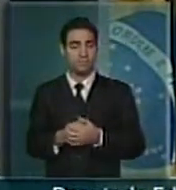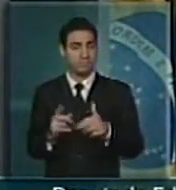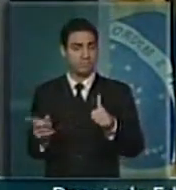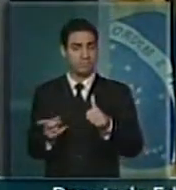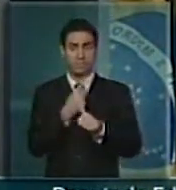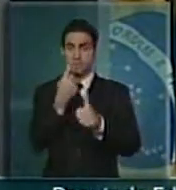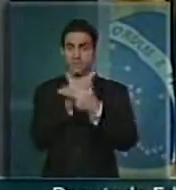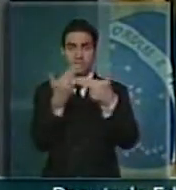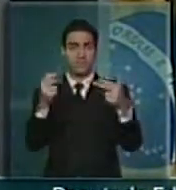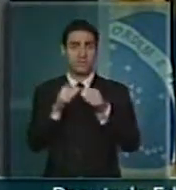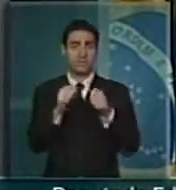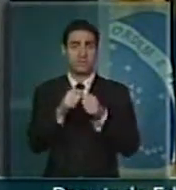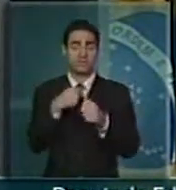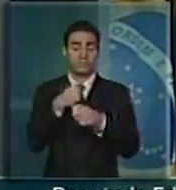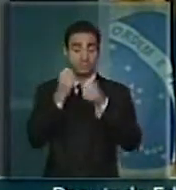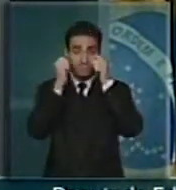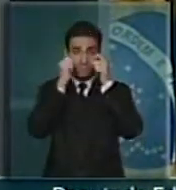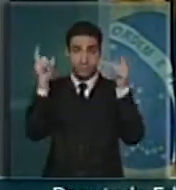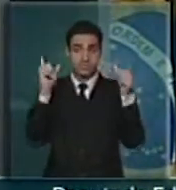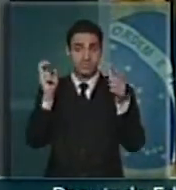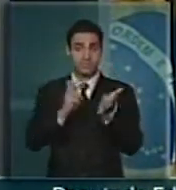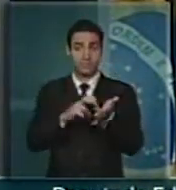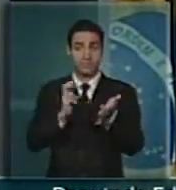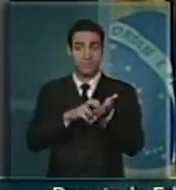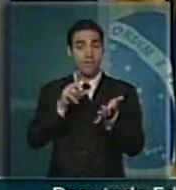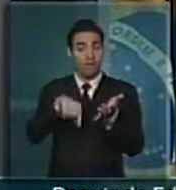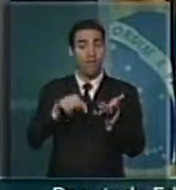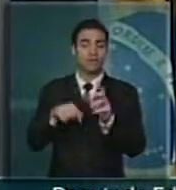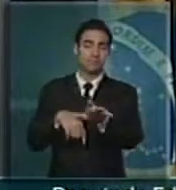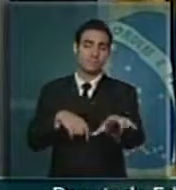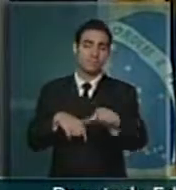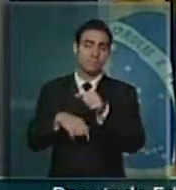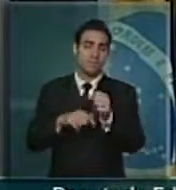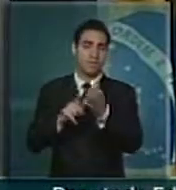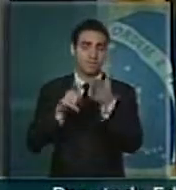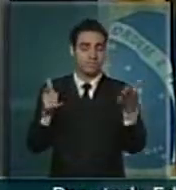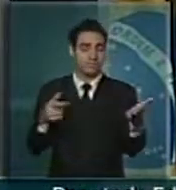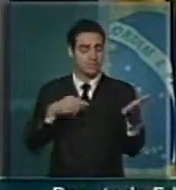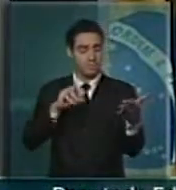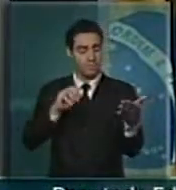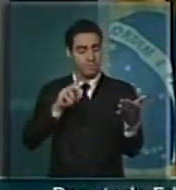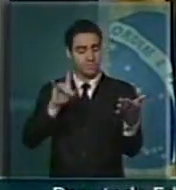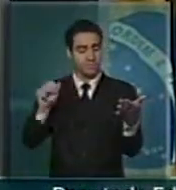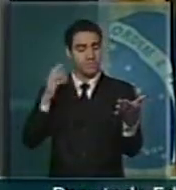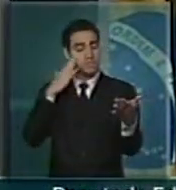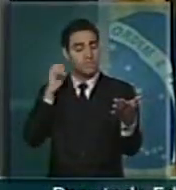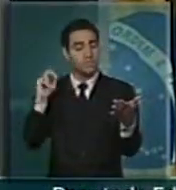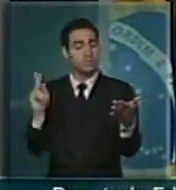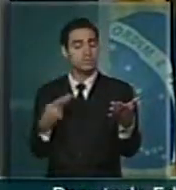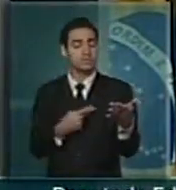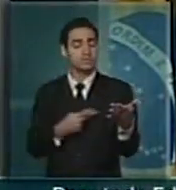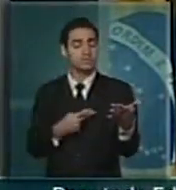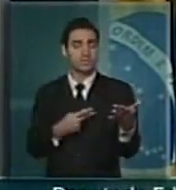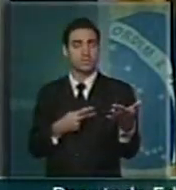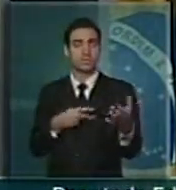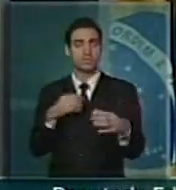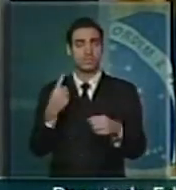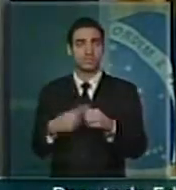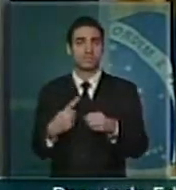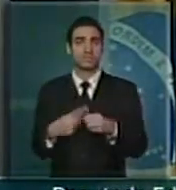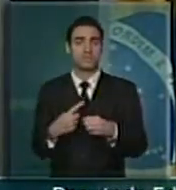ato que realizava quando acordava era ler o jornal O Dia para saber o que estava acontecendo na